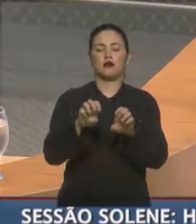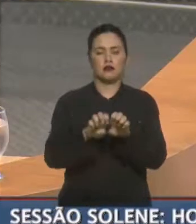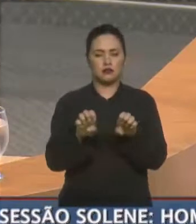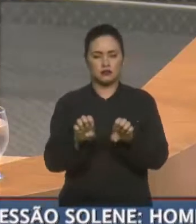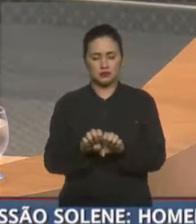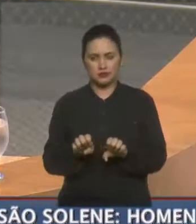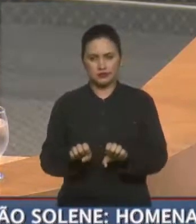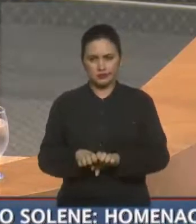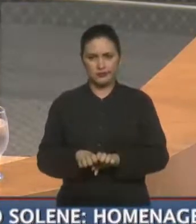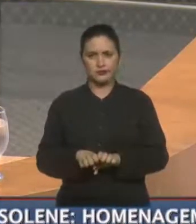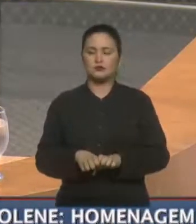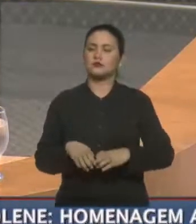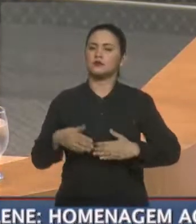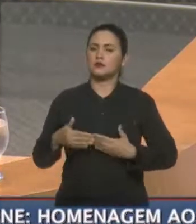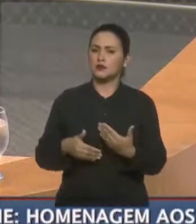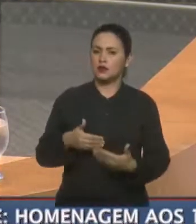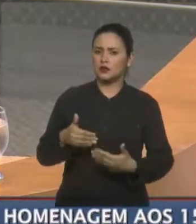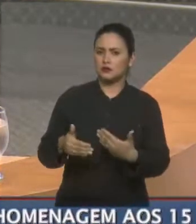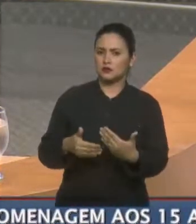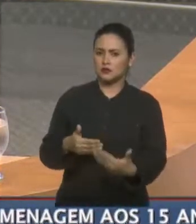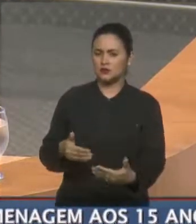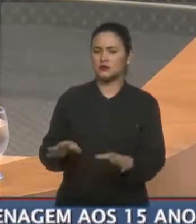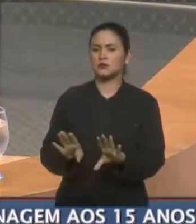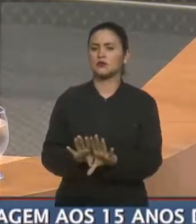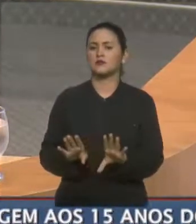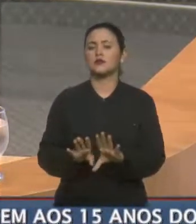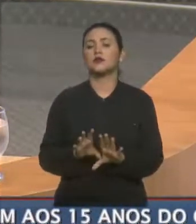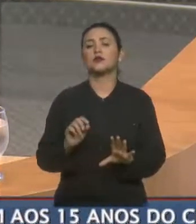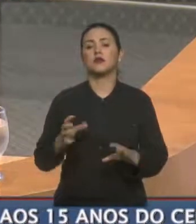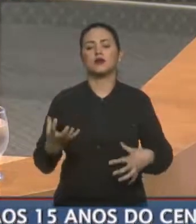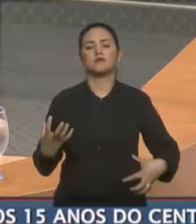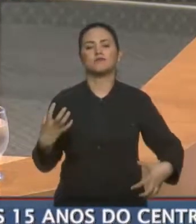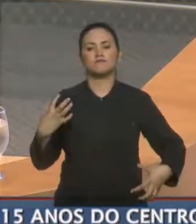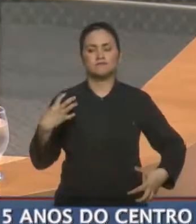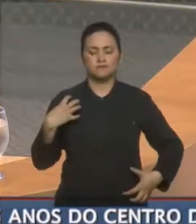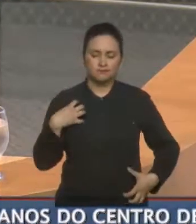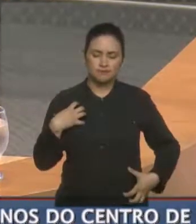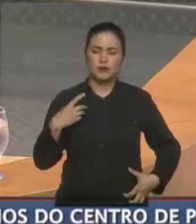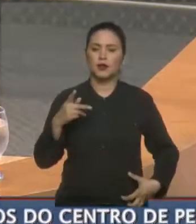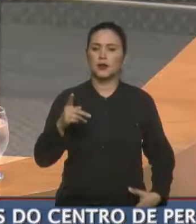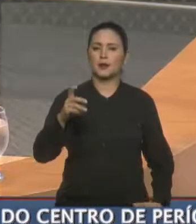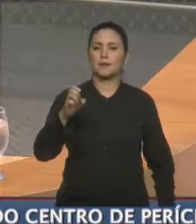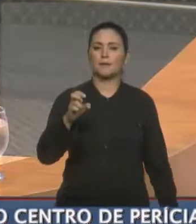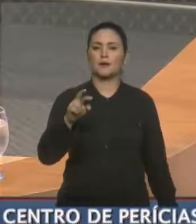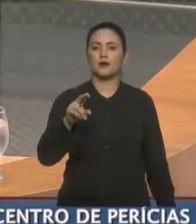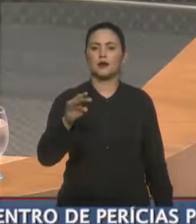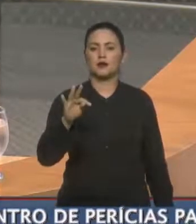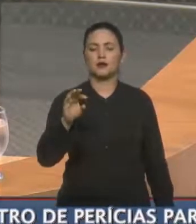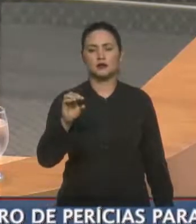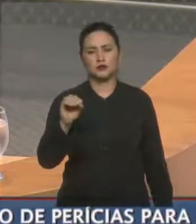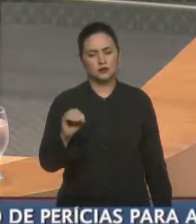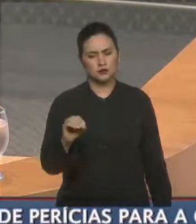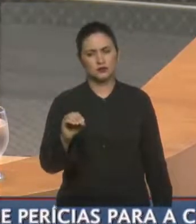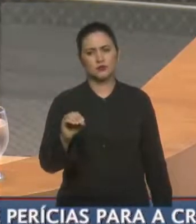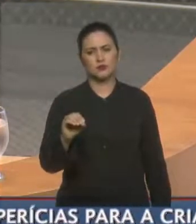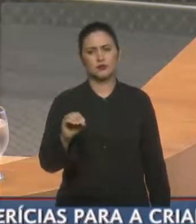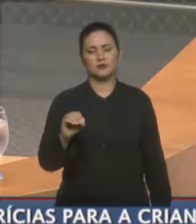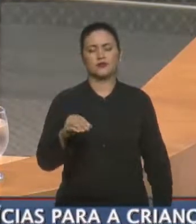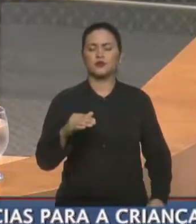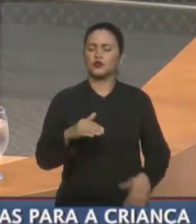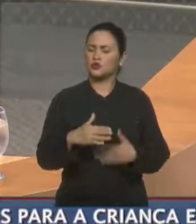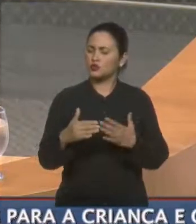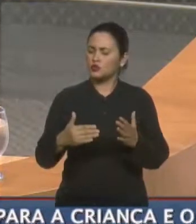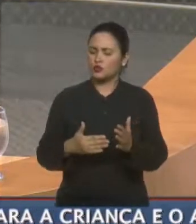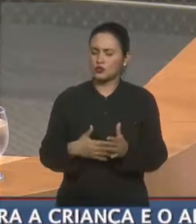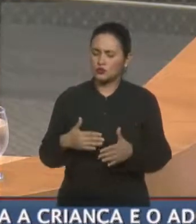avançamos ainda, além da estrutura física, na nomeação de peritos oficiais. Certo? Então, tudo vem evoluindo, aos poucos,